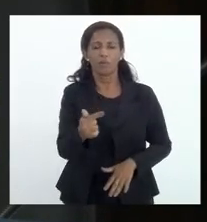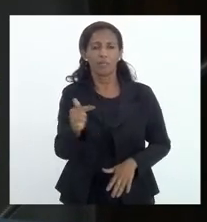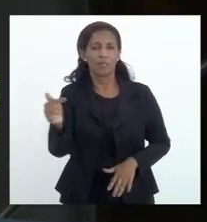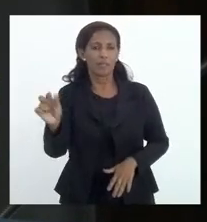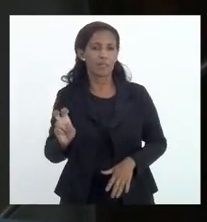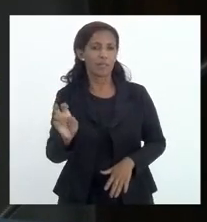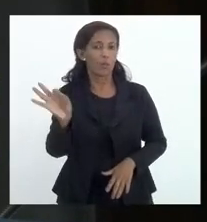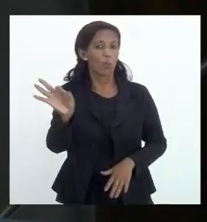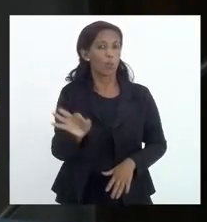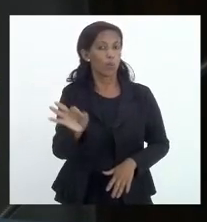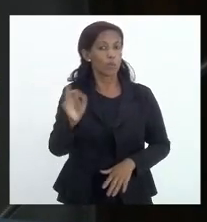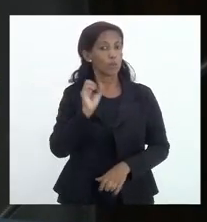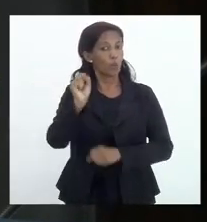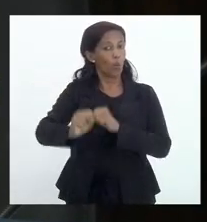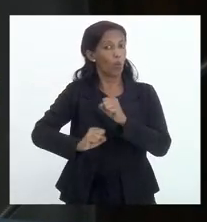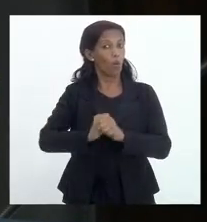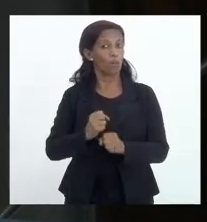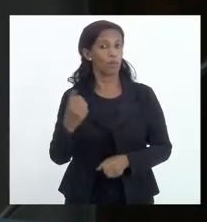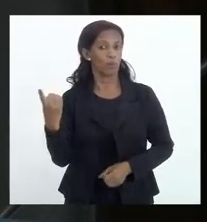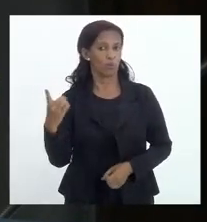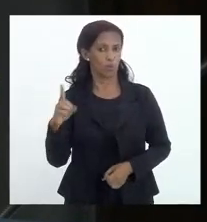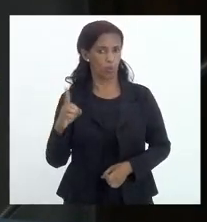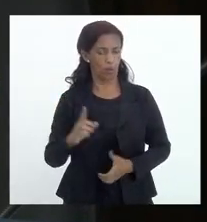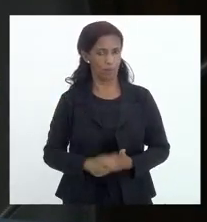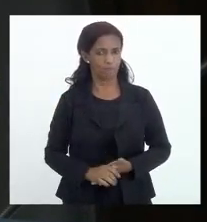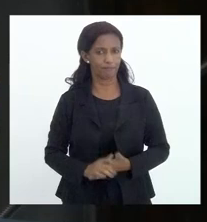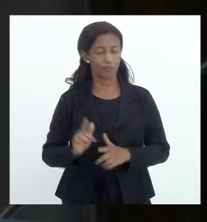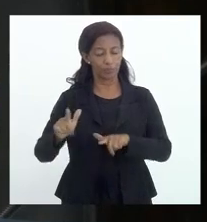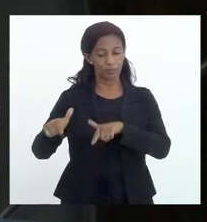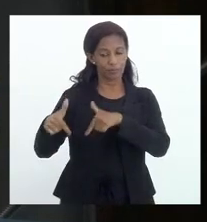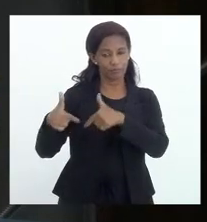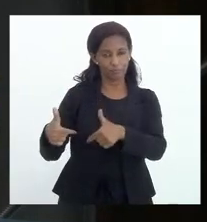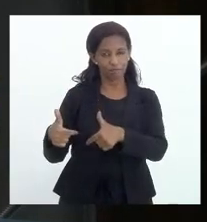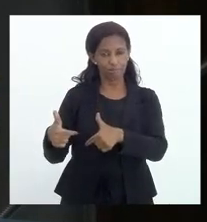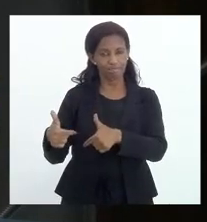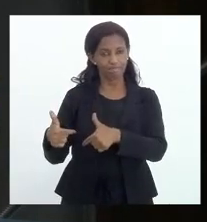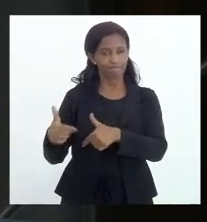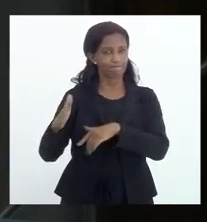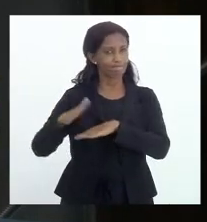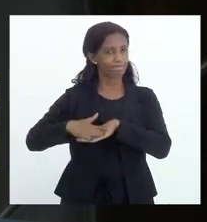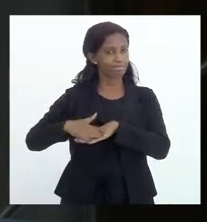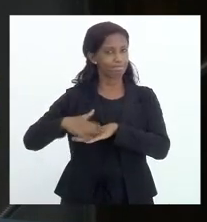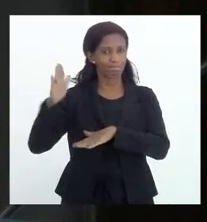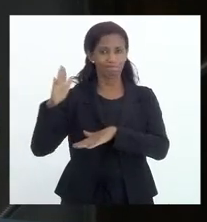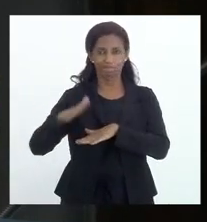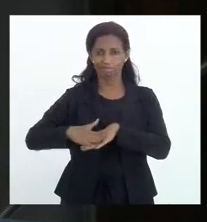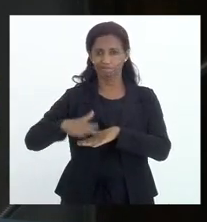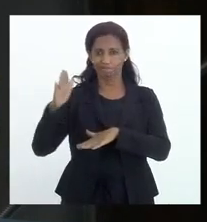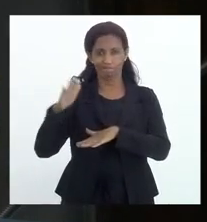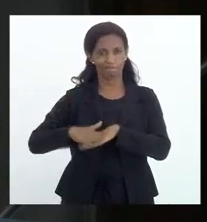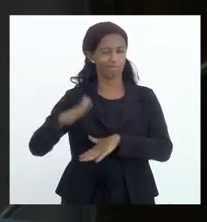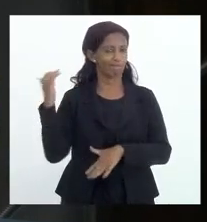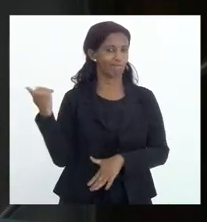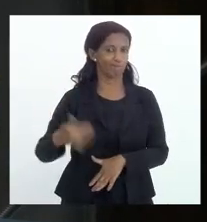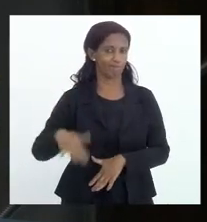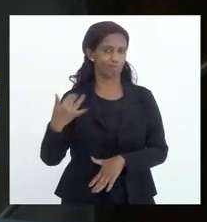9,75% ao ano em dólar, o que é uma operação extremamente, extremamente, extremamente cara.